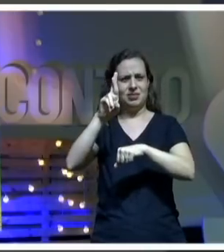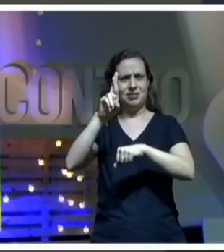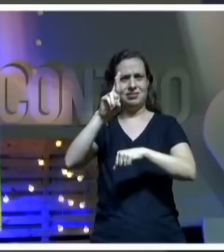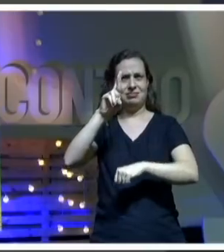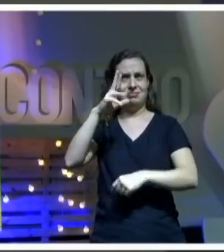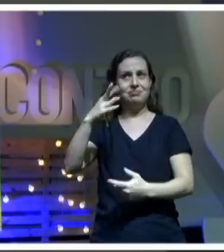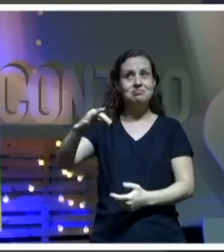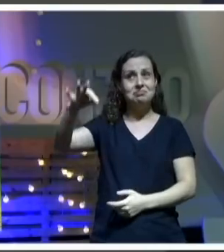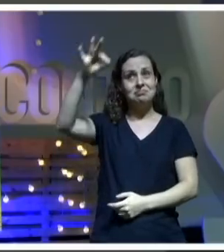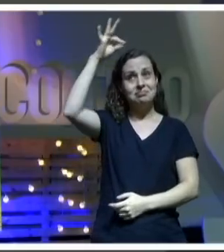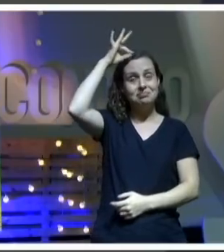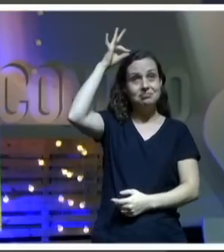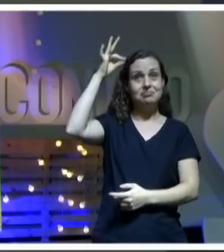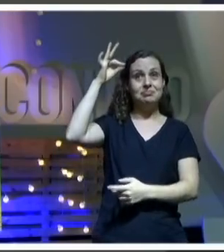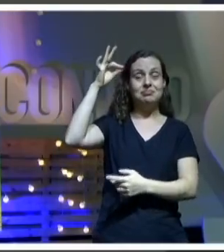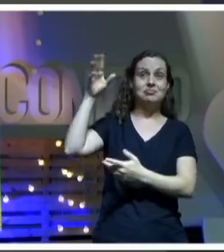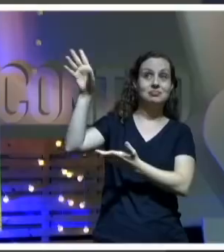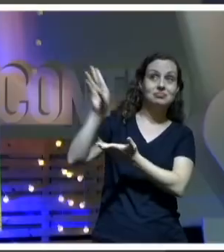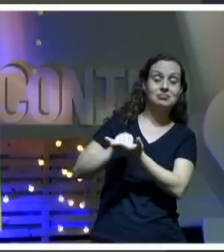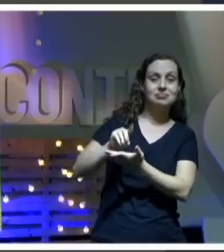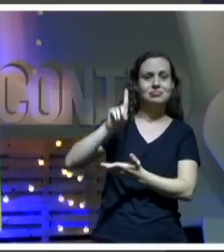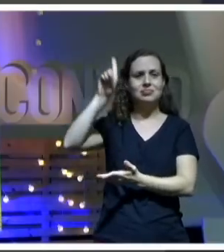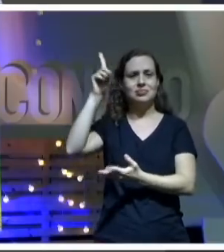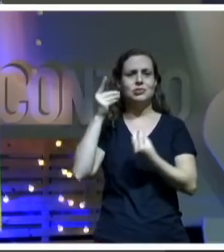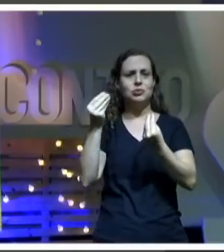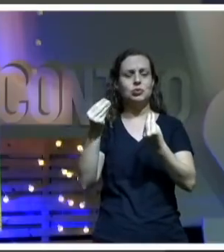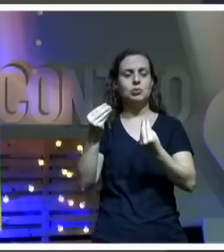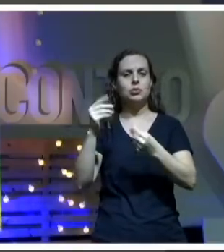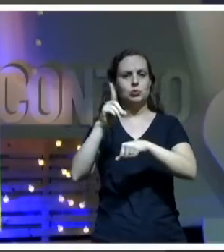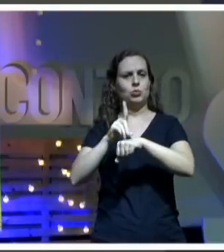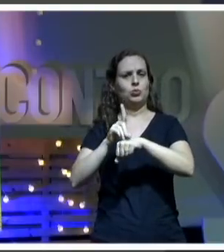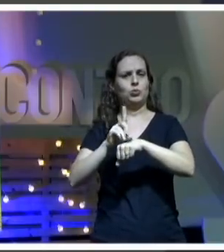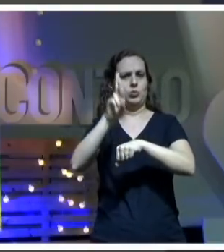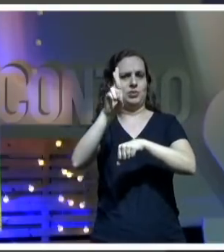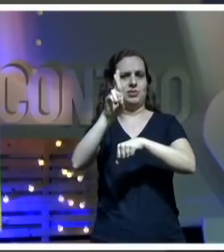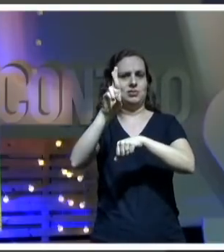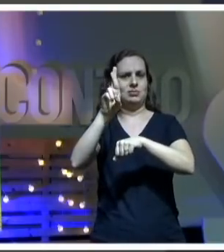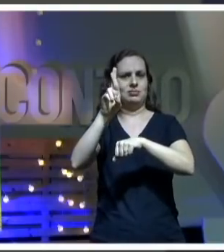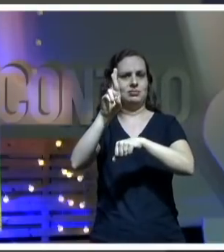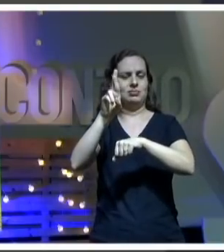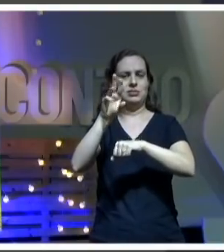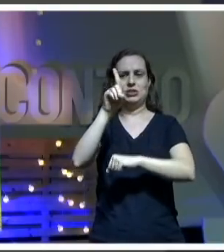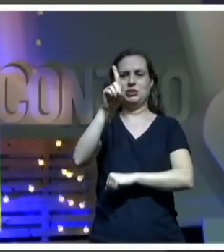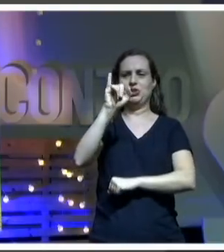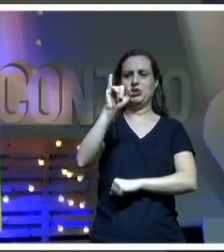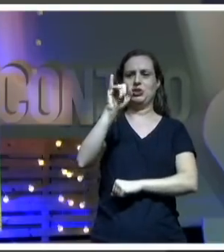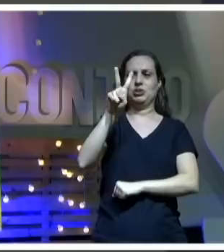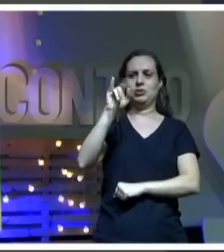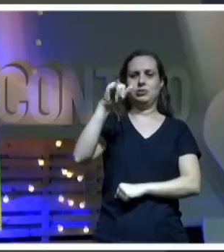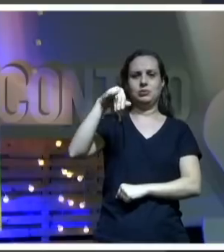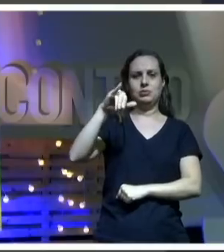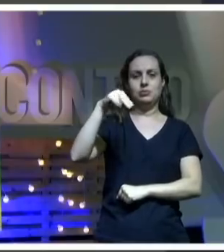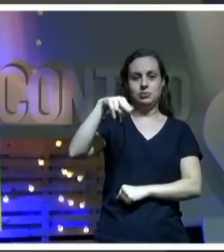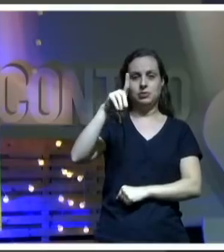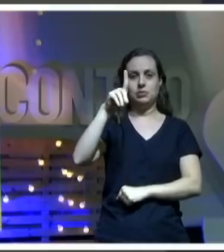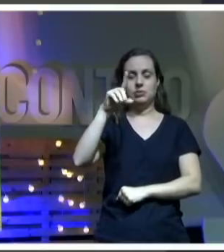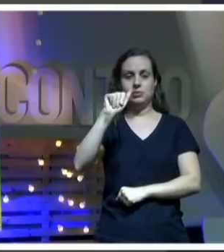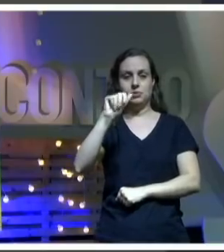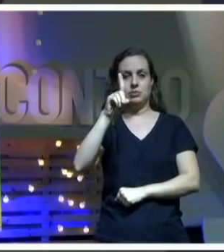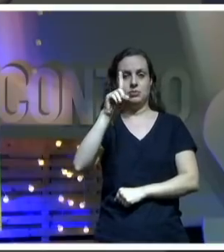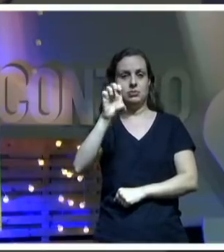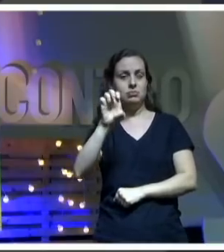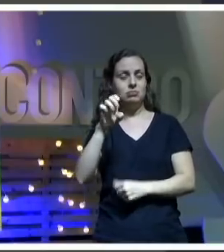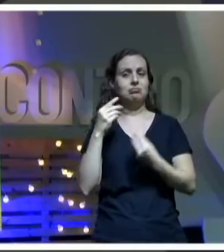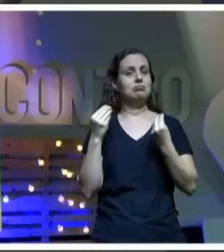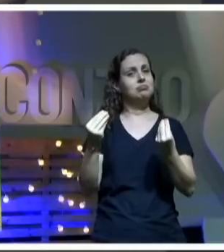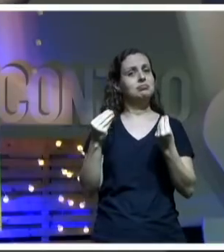doutorado em igual aquela piada que chegou o pastor doutor lá e aí apresentou e armazena chegou eu tô com a dor aqui